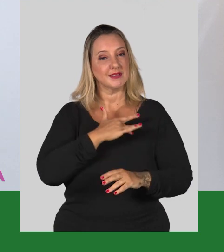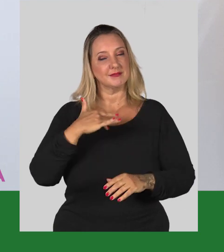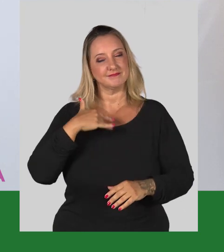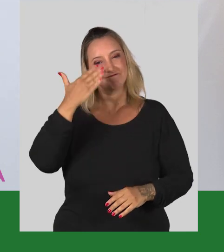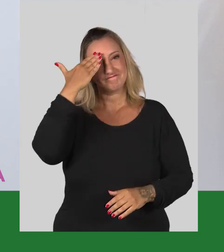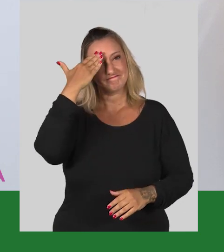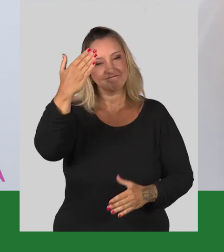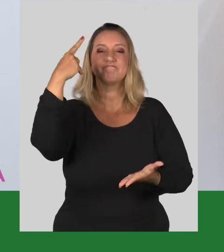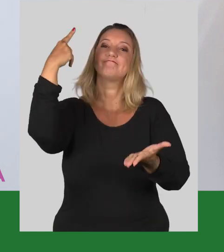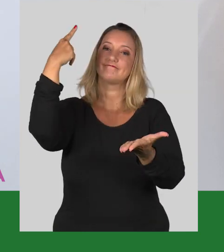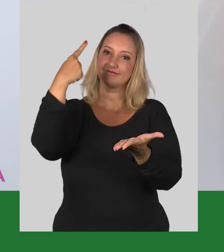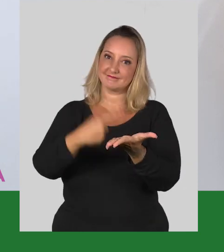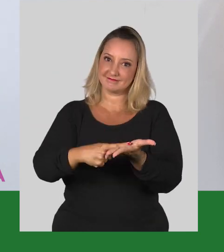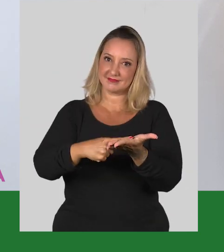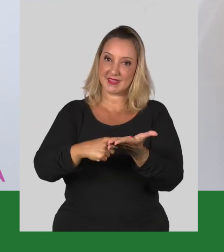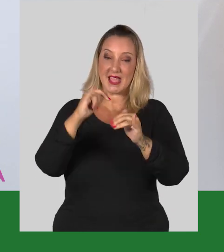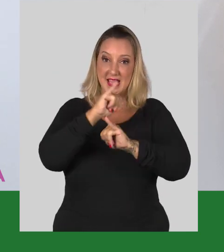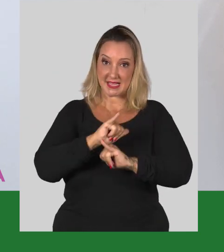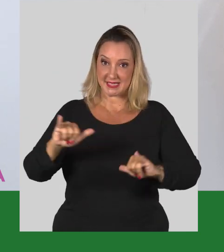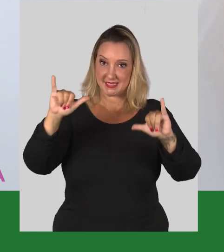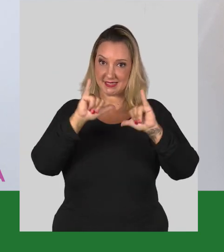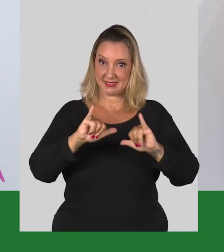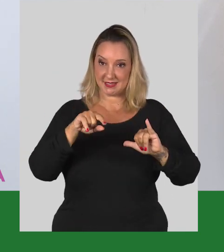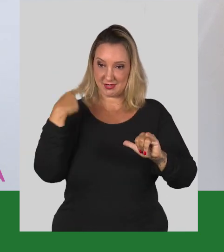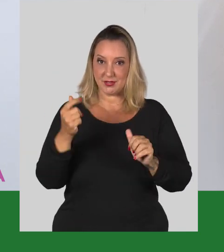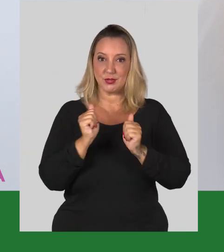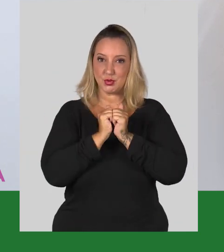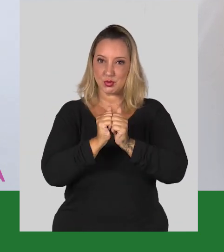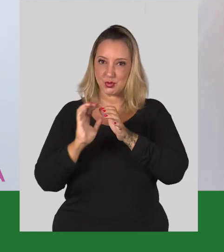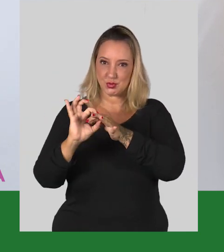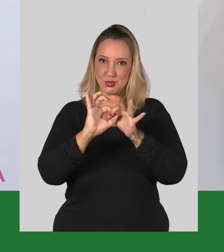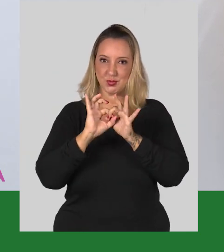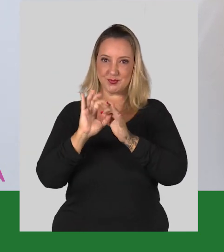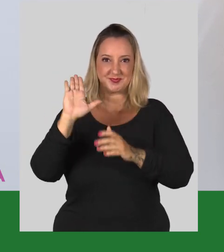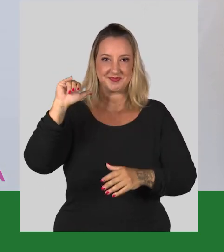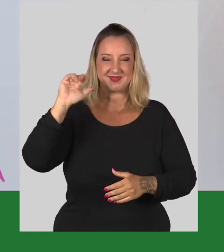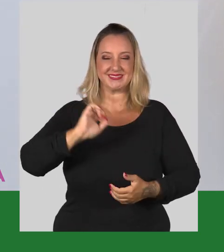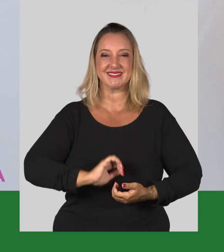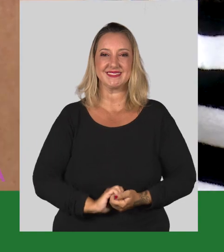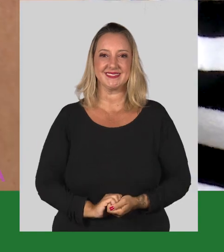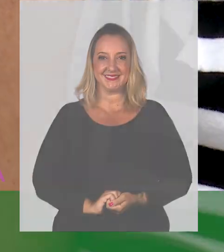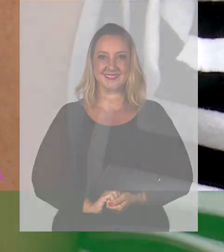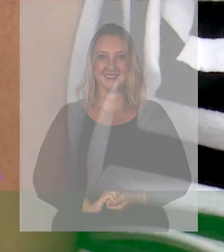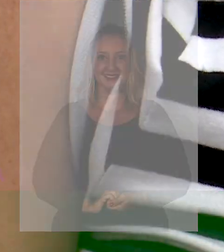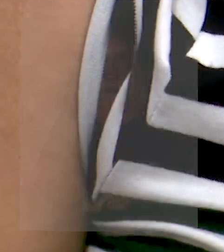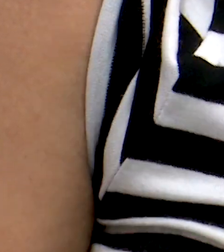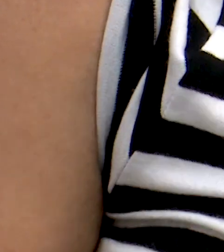saúde, obrigado pelo comprometimento na campanha. Estamos juntos. Até mais!